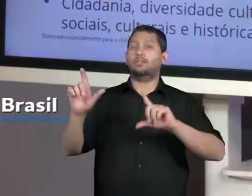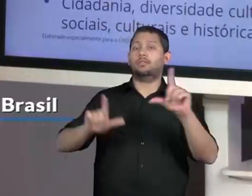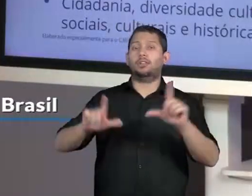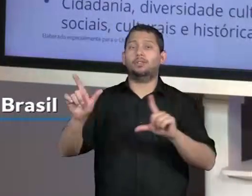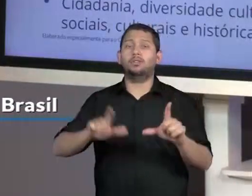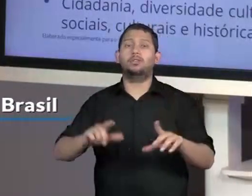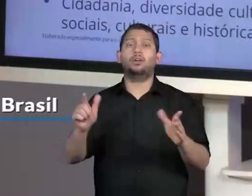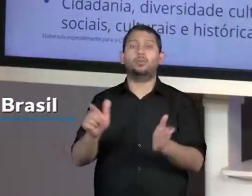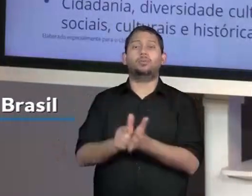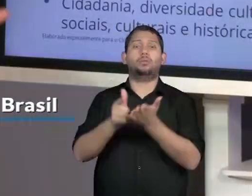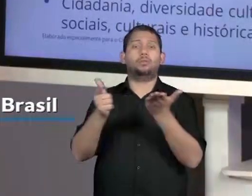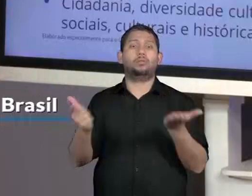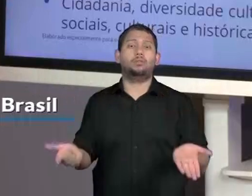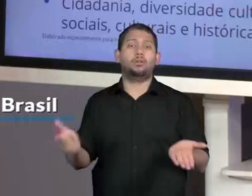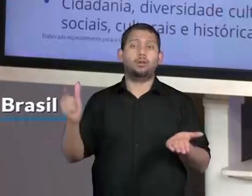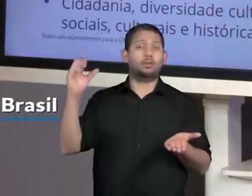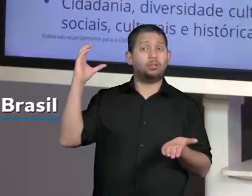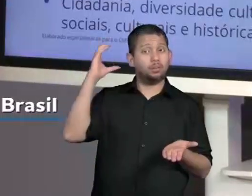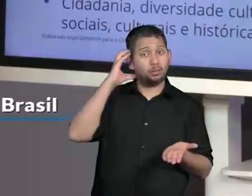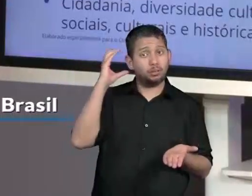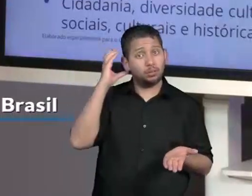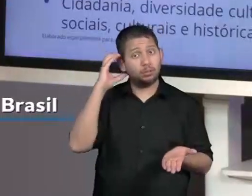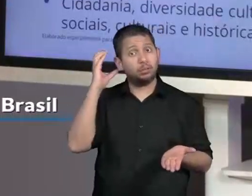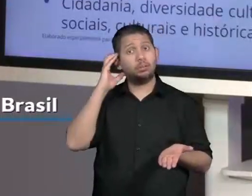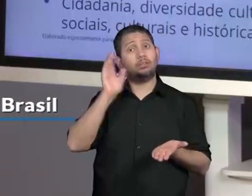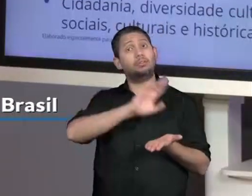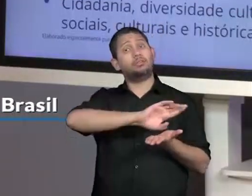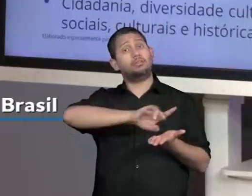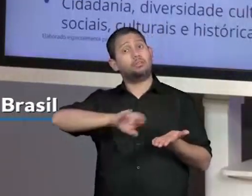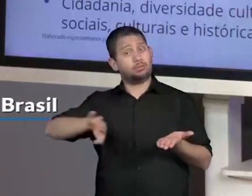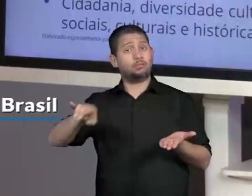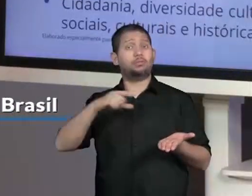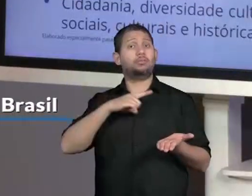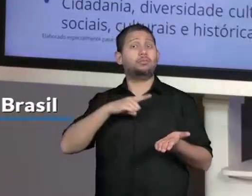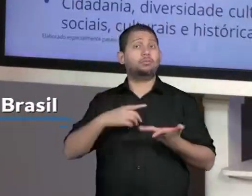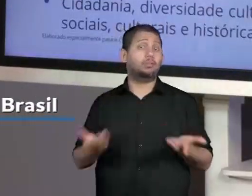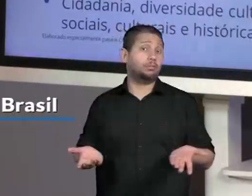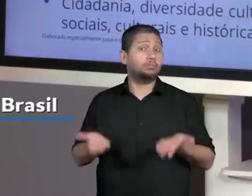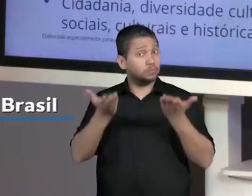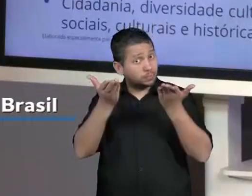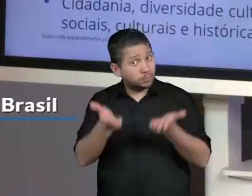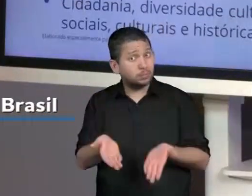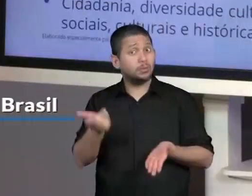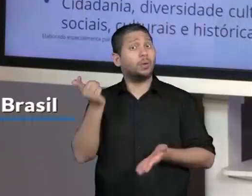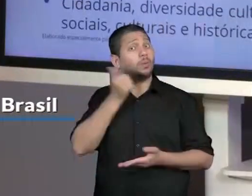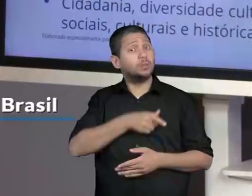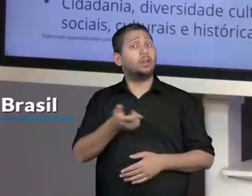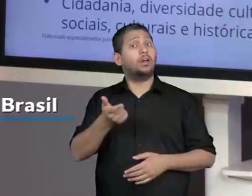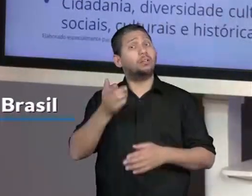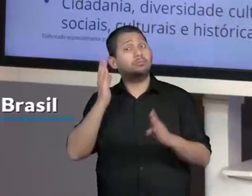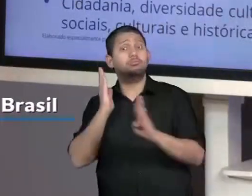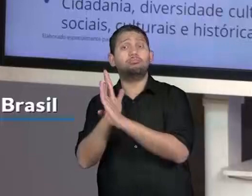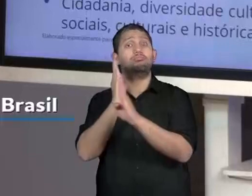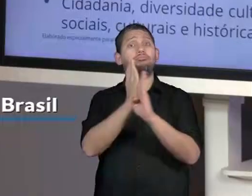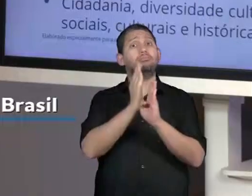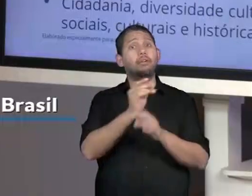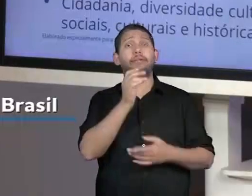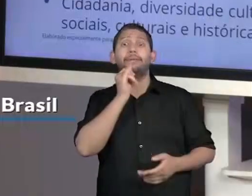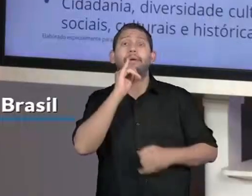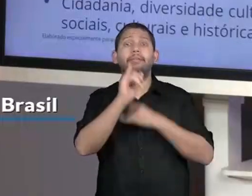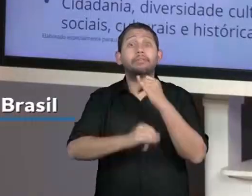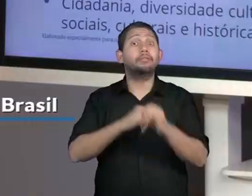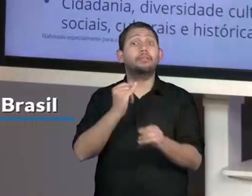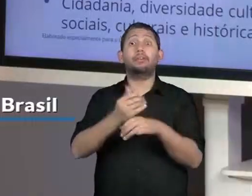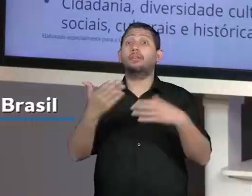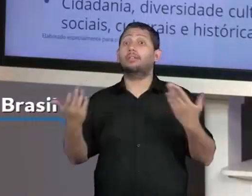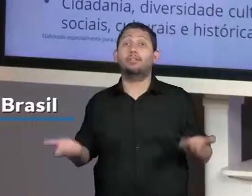que seja. Seja no jornal, seja na TV, seja no rádio. Então, você tem acesso à internet,